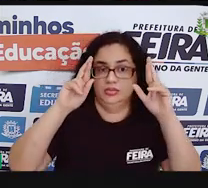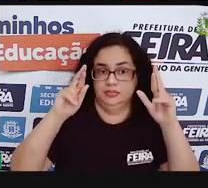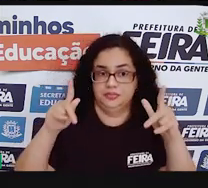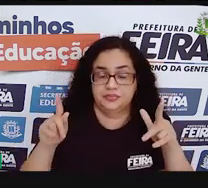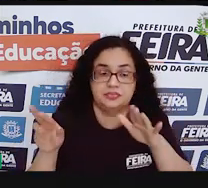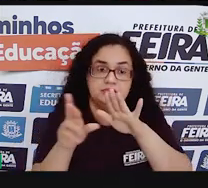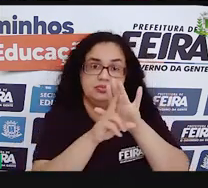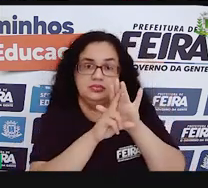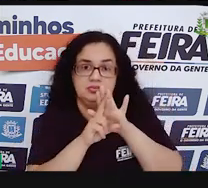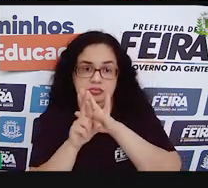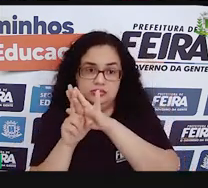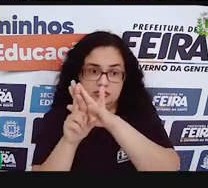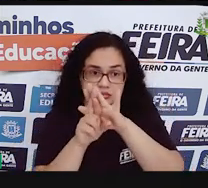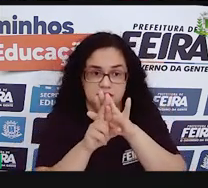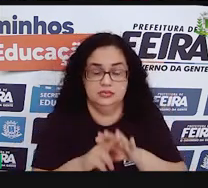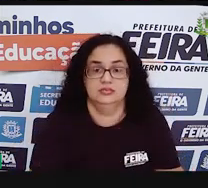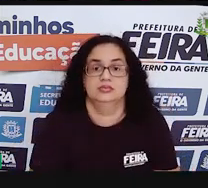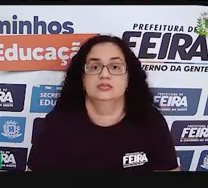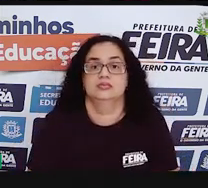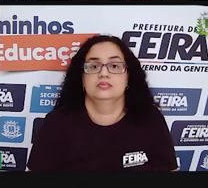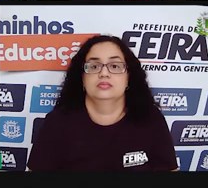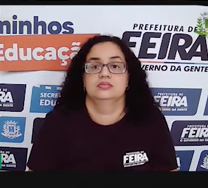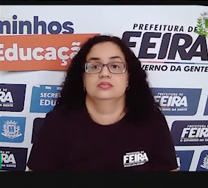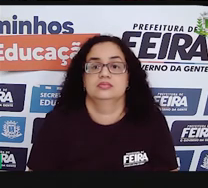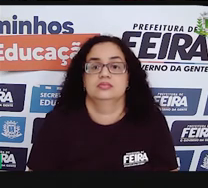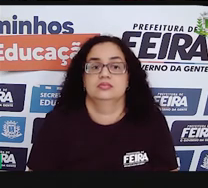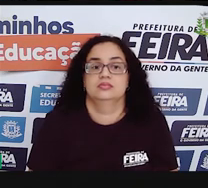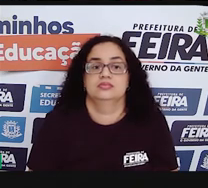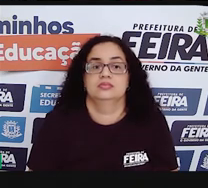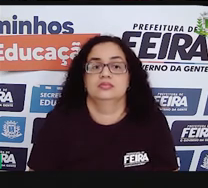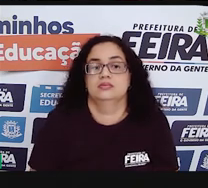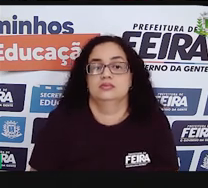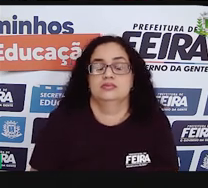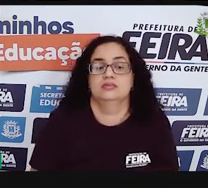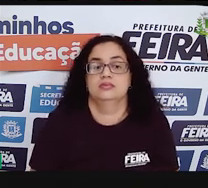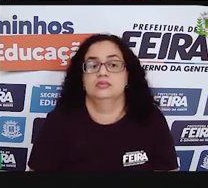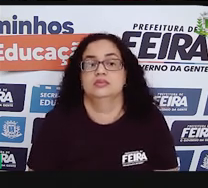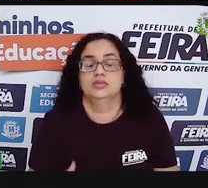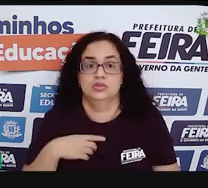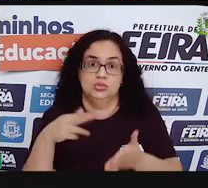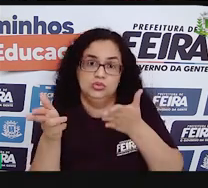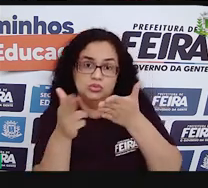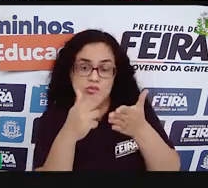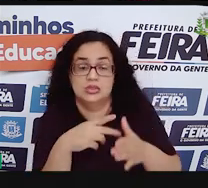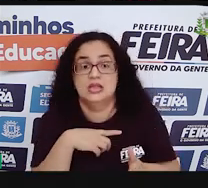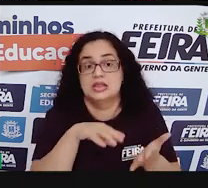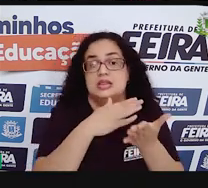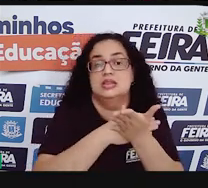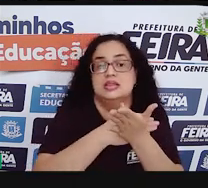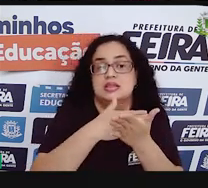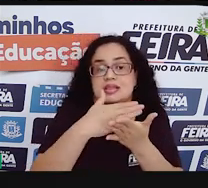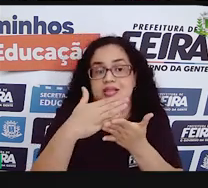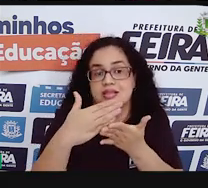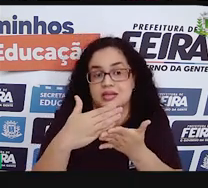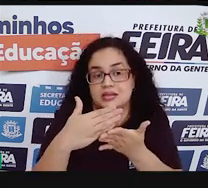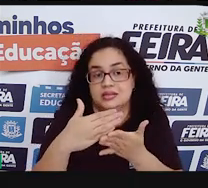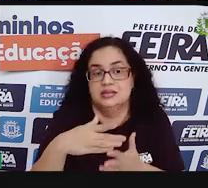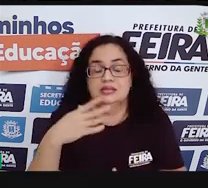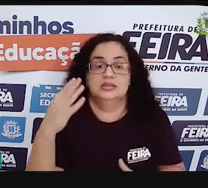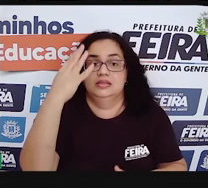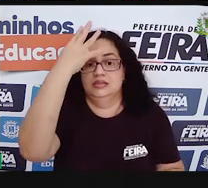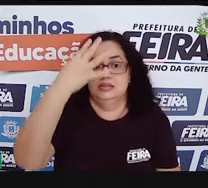para representar a mesma informação. Então, a gente observa aí os modelos de gráficos que surgiram aí a partir